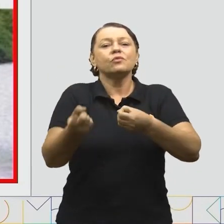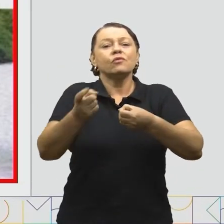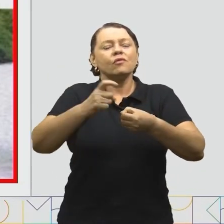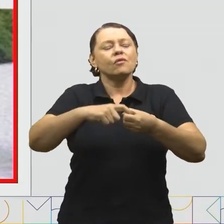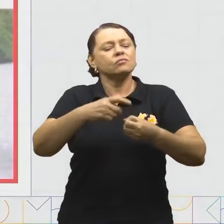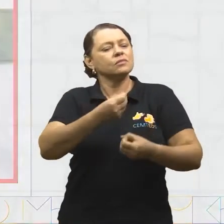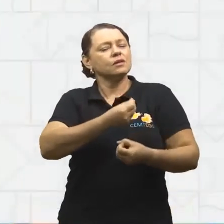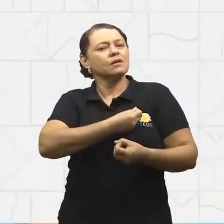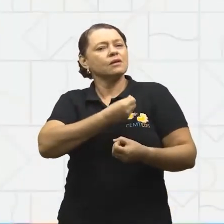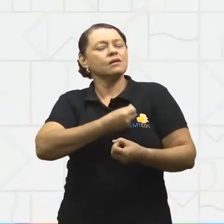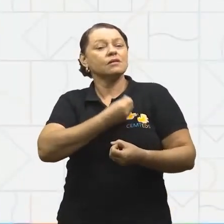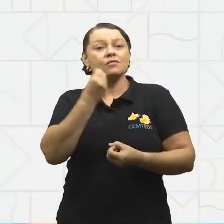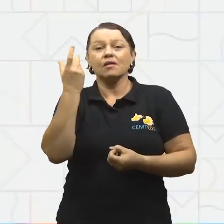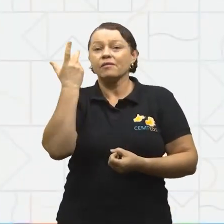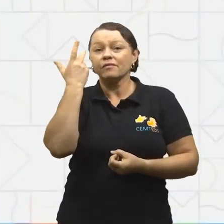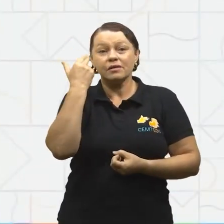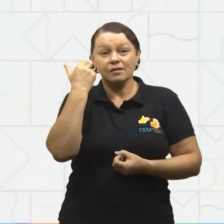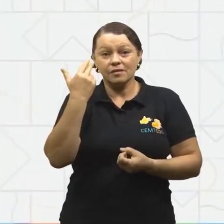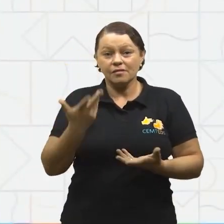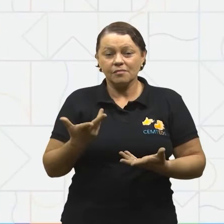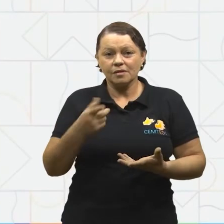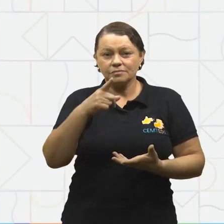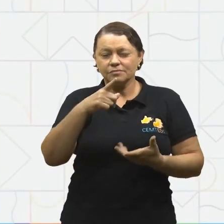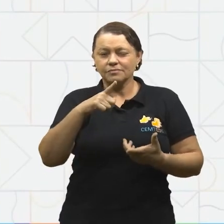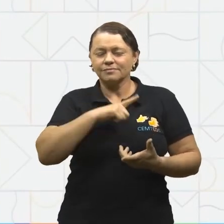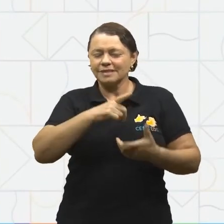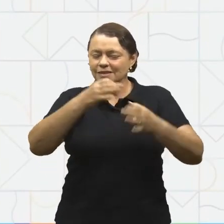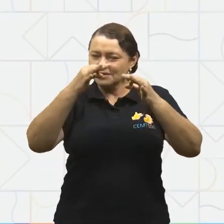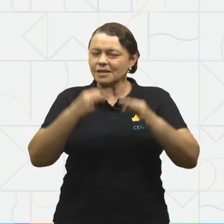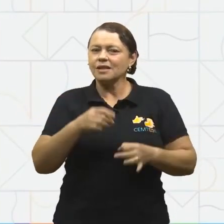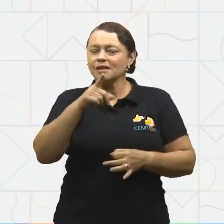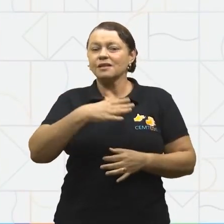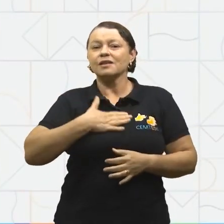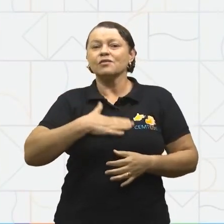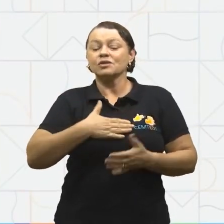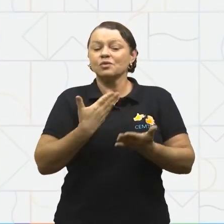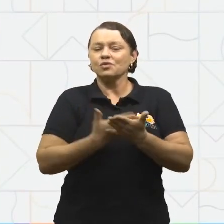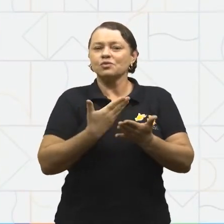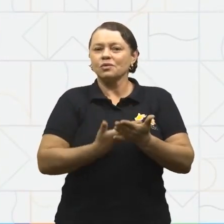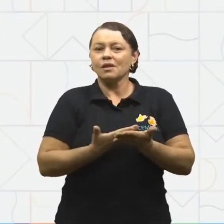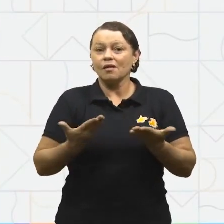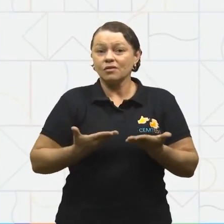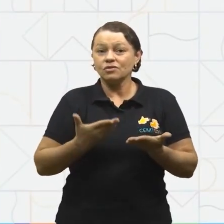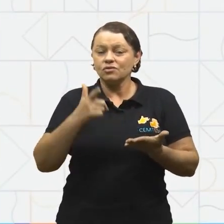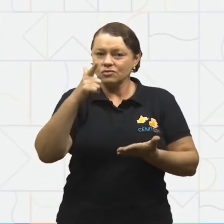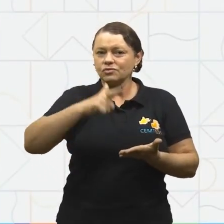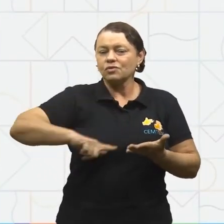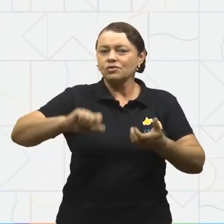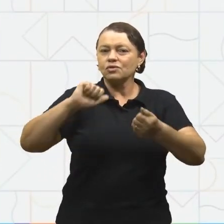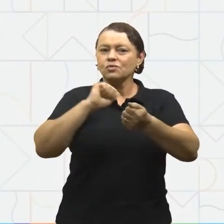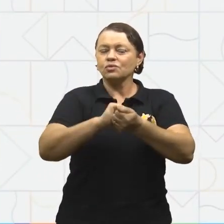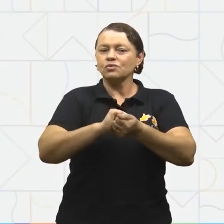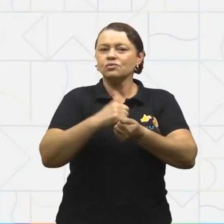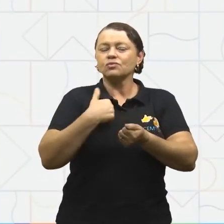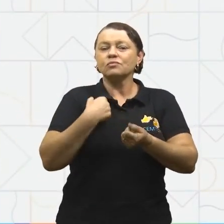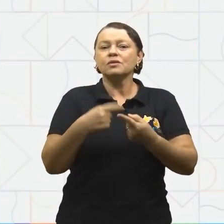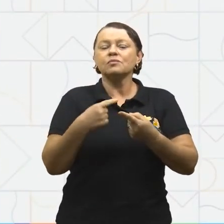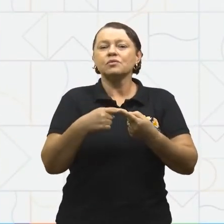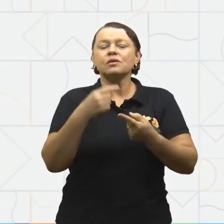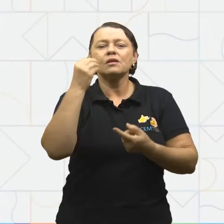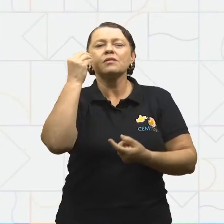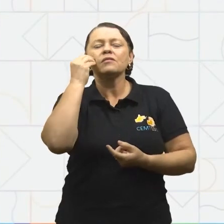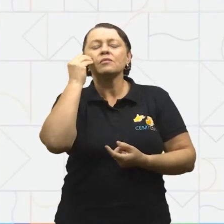vida. Tenho certeza que você gostou da nossa aula de hoje. Continue comigo, pois agora